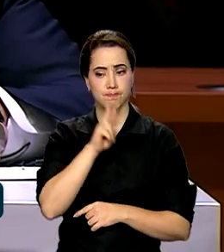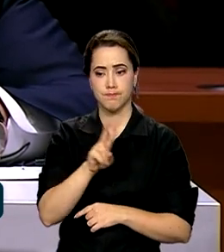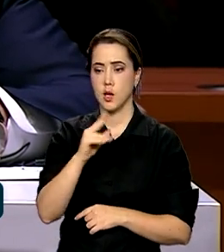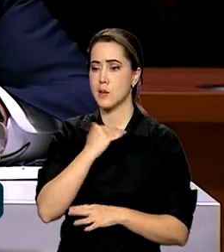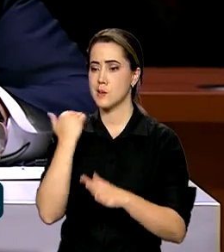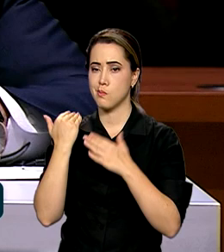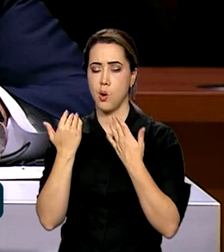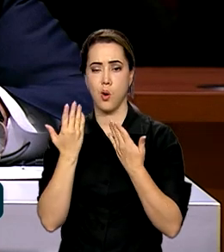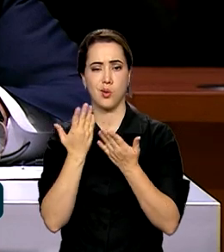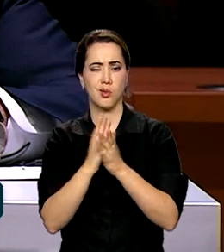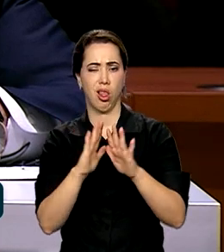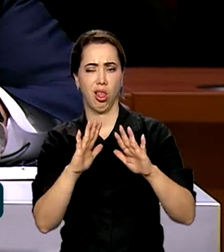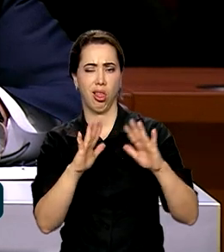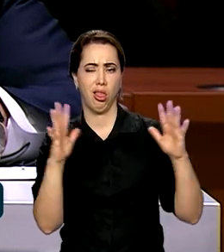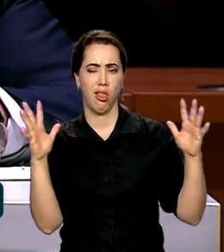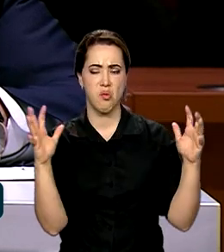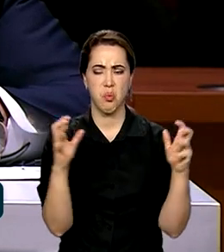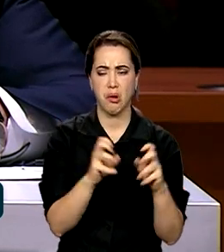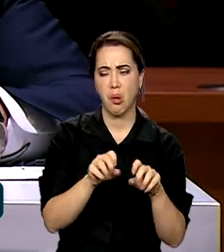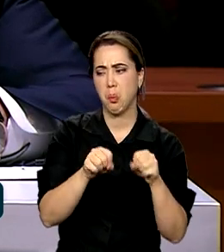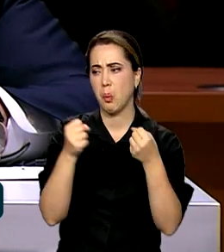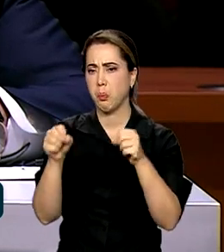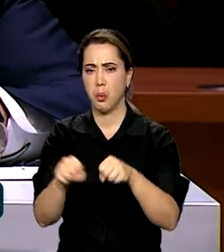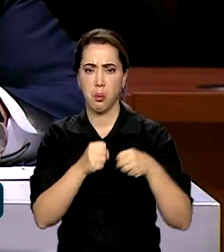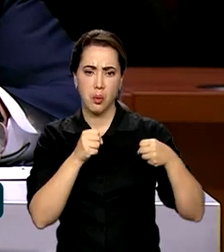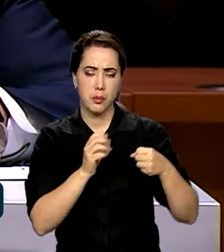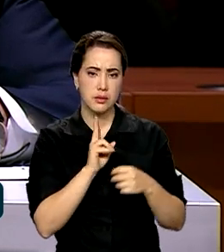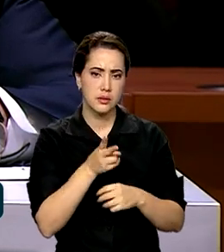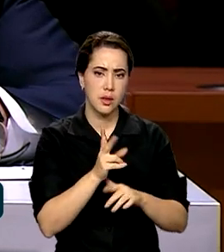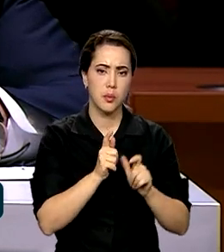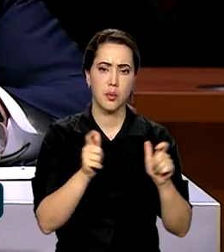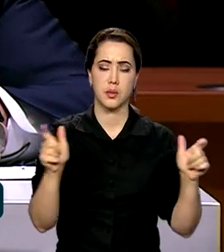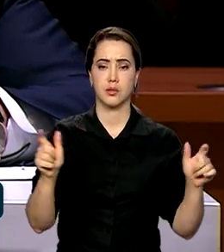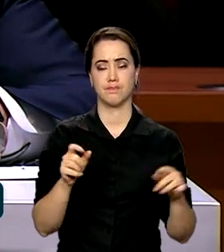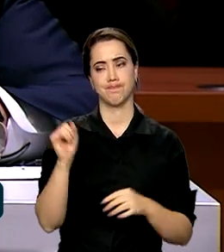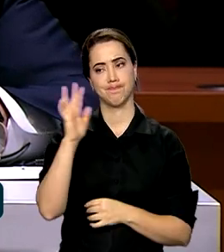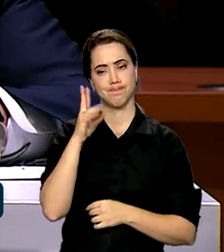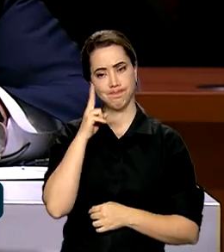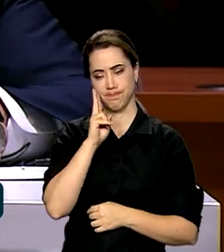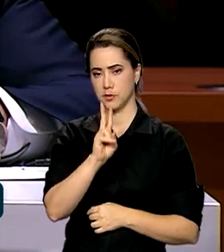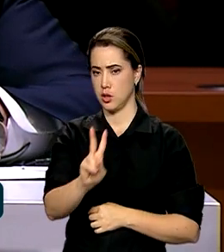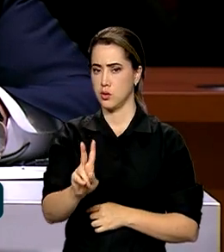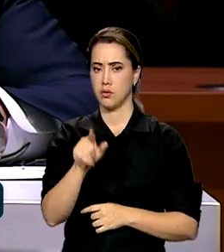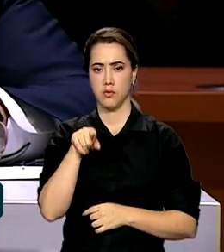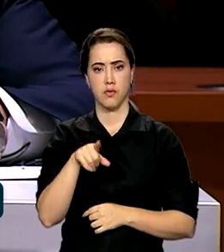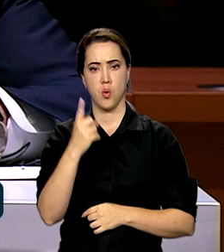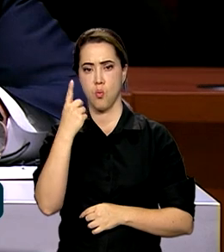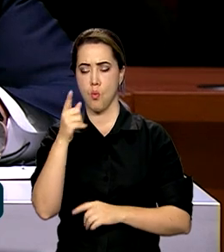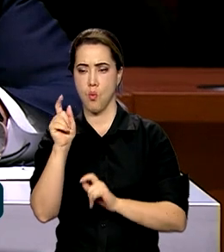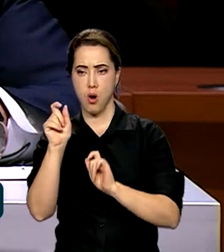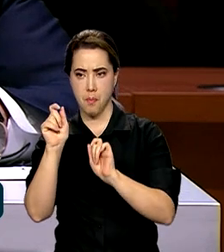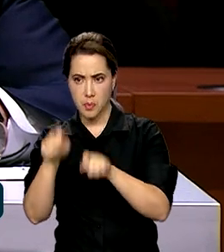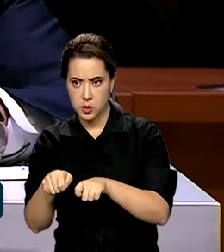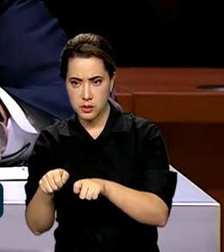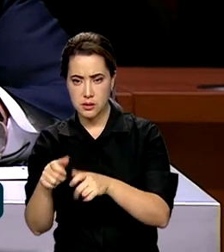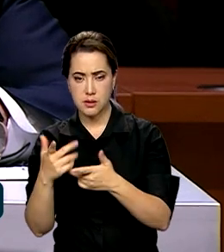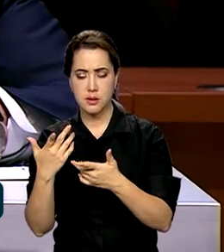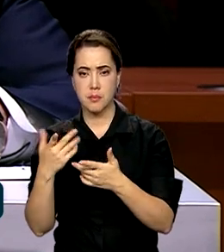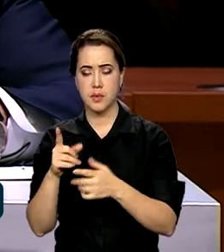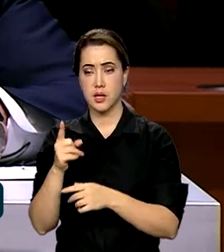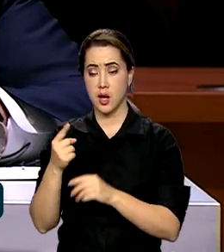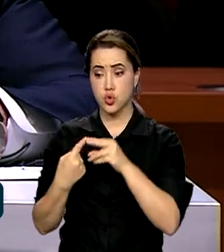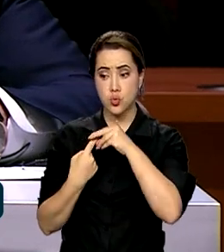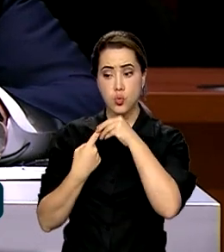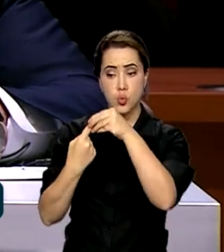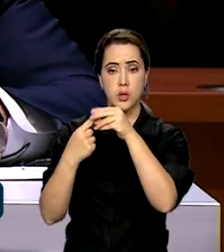que aumentam a cada dia. O Brasil não contempla fórmulas unilaterais para a paz. Estamos